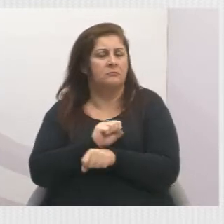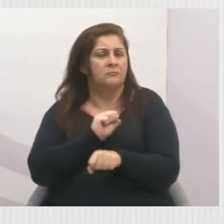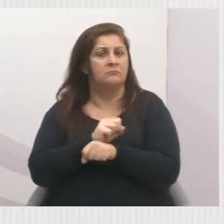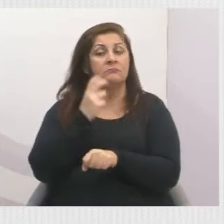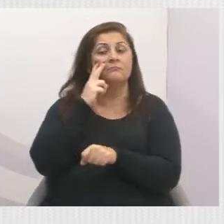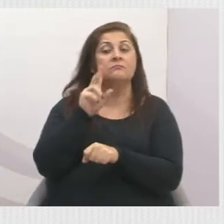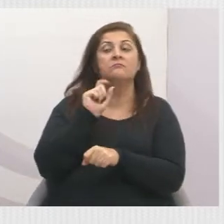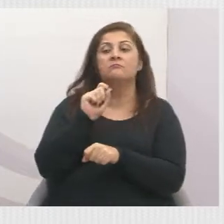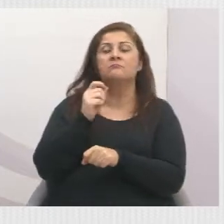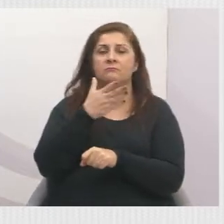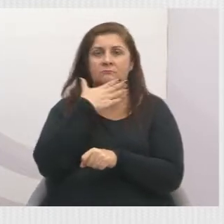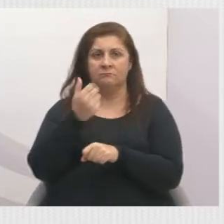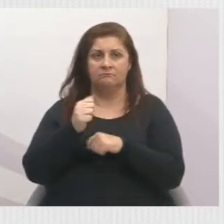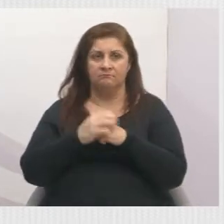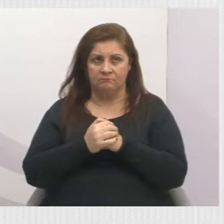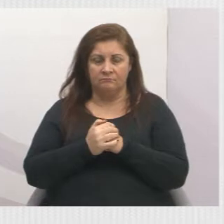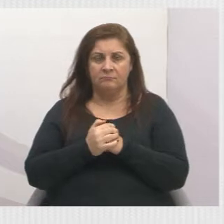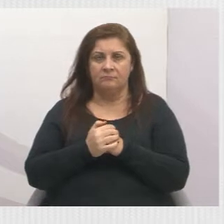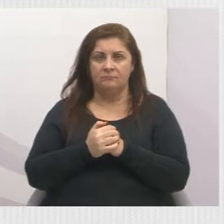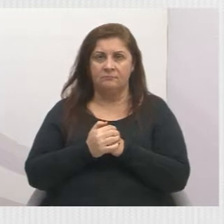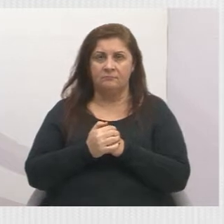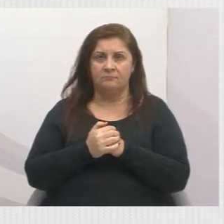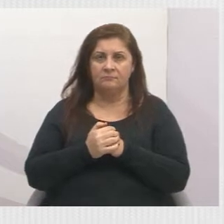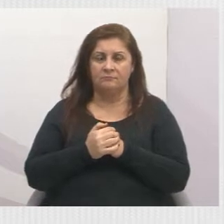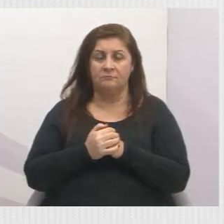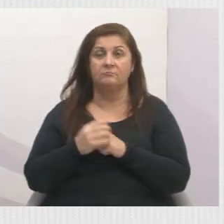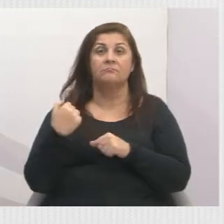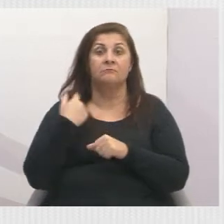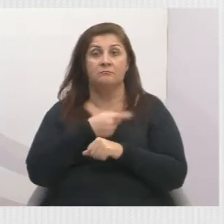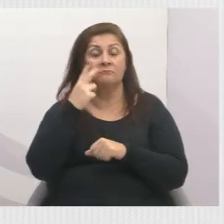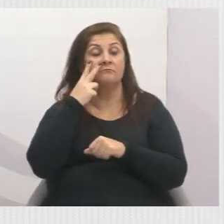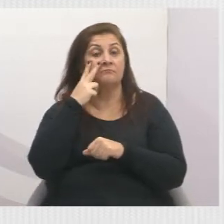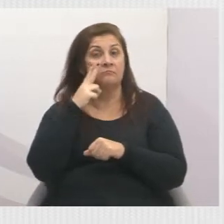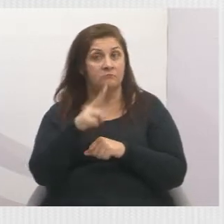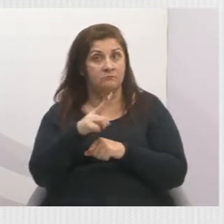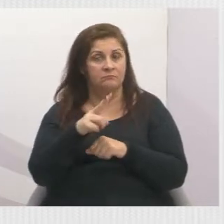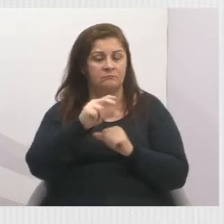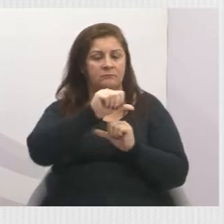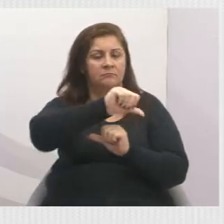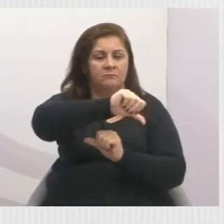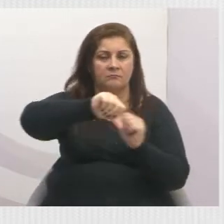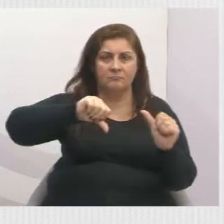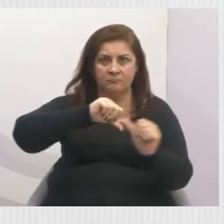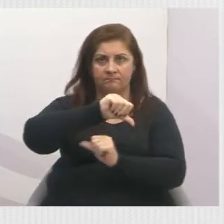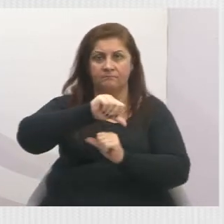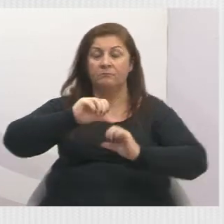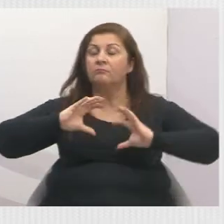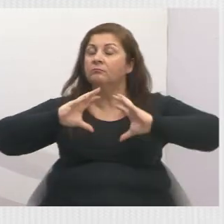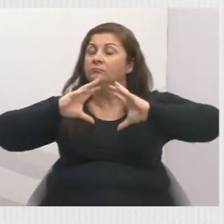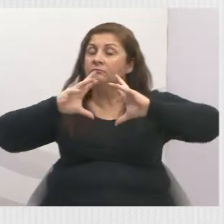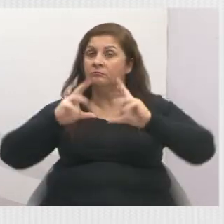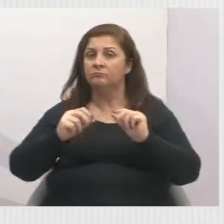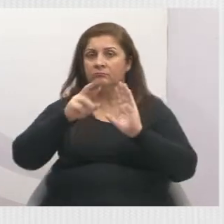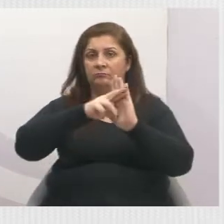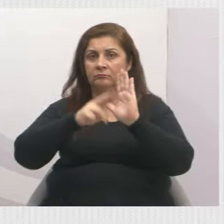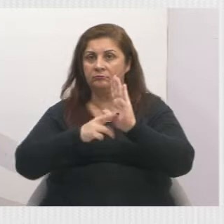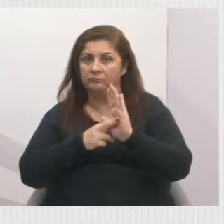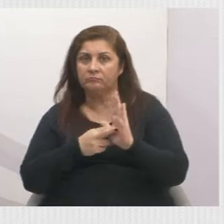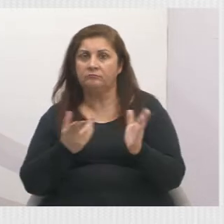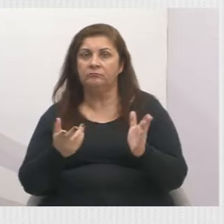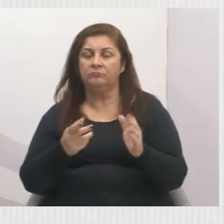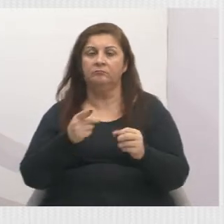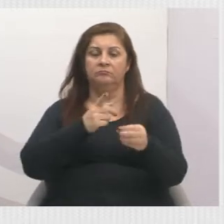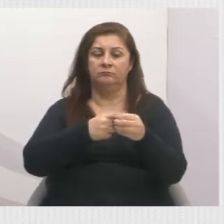mais confortável. O segundo é que nós vamos acompanhar nas regras de transição todas as regras que forem feitas nos